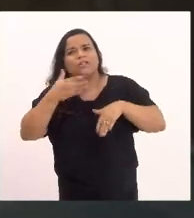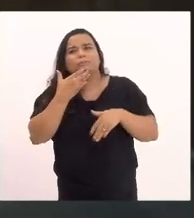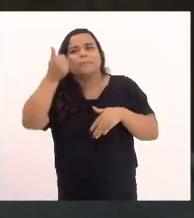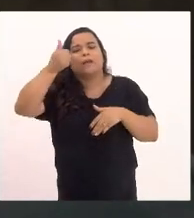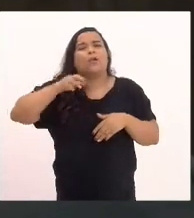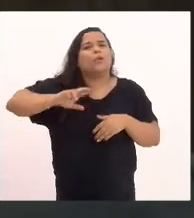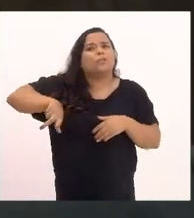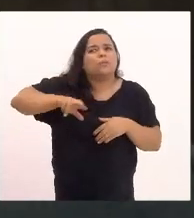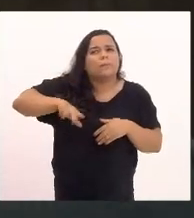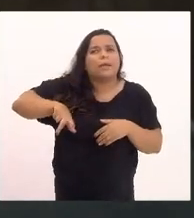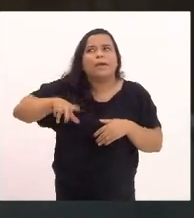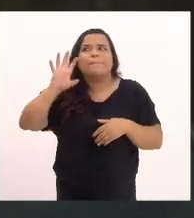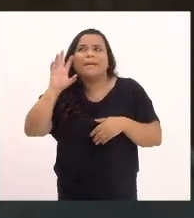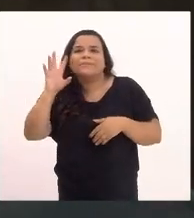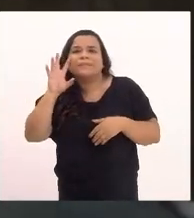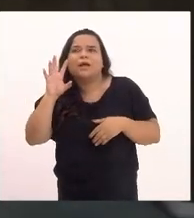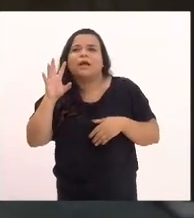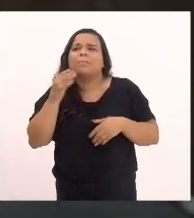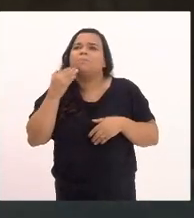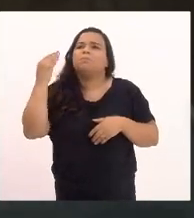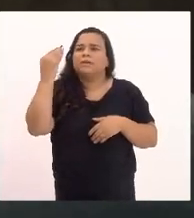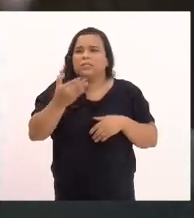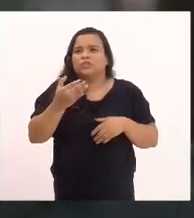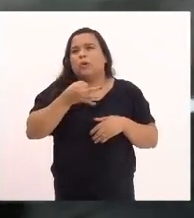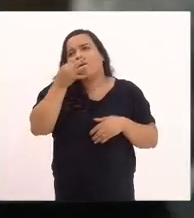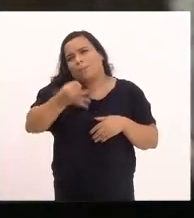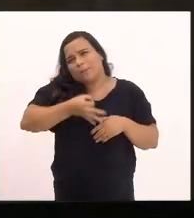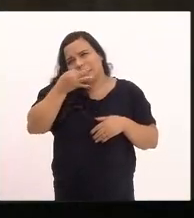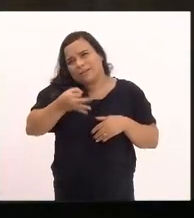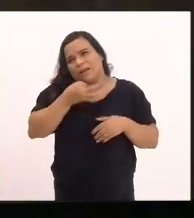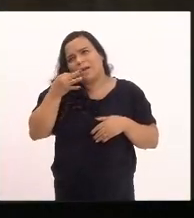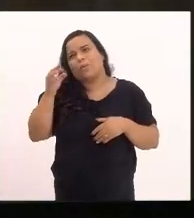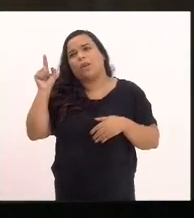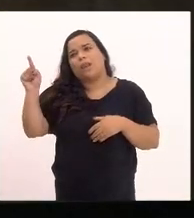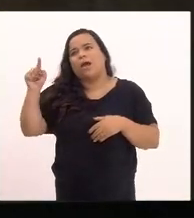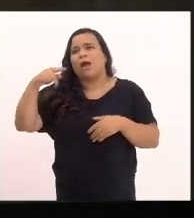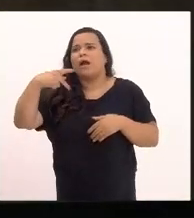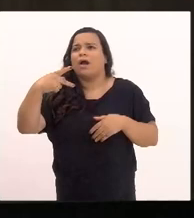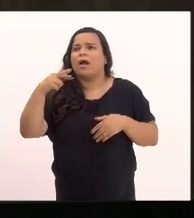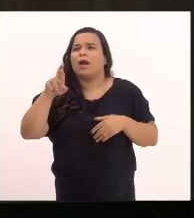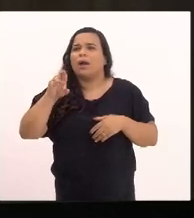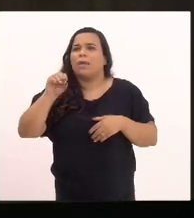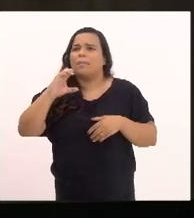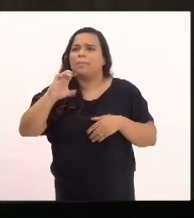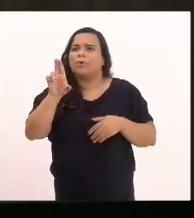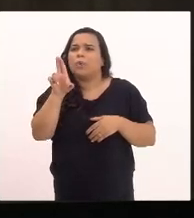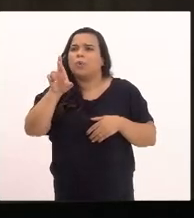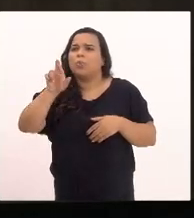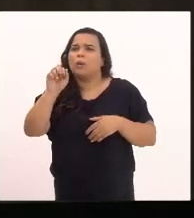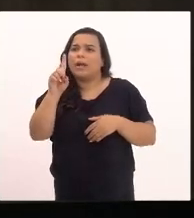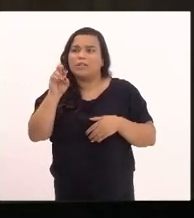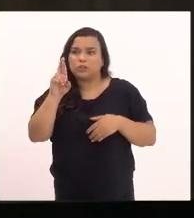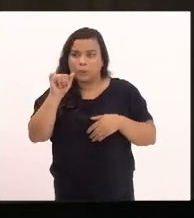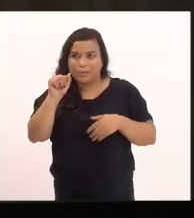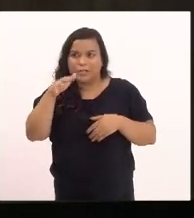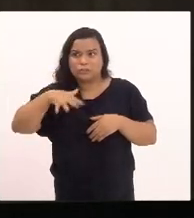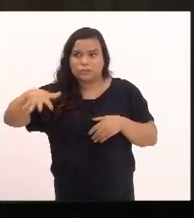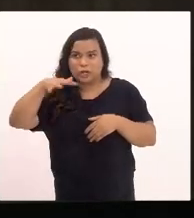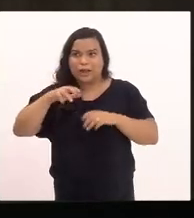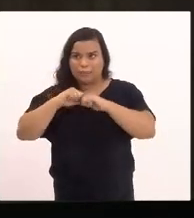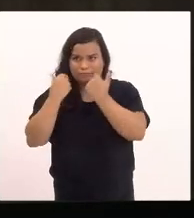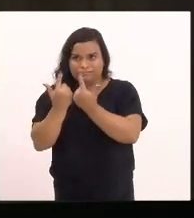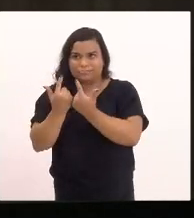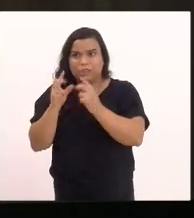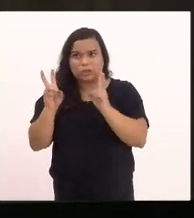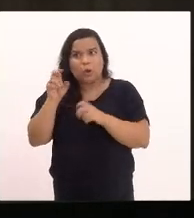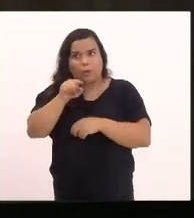conveniente pedir um parecer da Procuradoria-Geral da Assembleia sobre esse tema? Porque eu ouvi